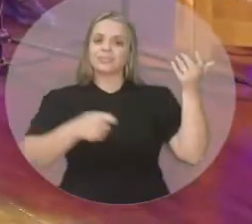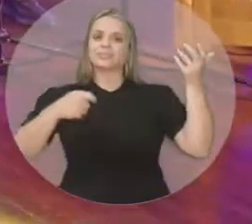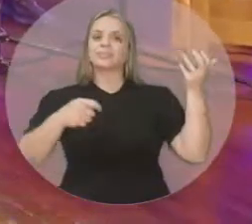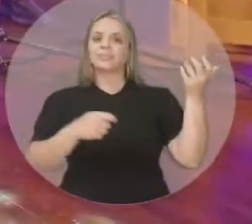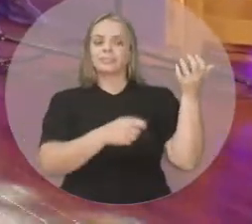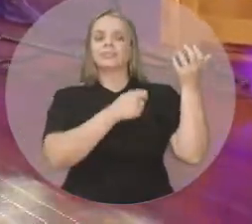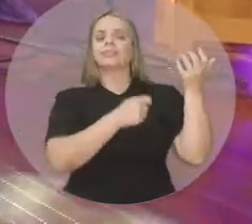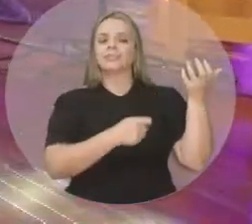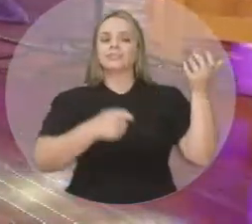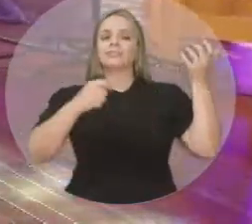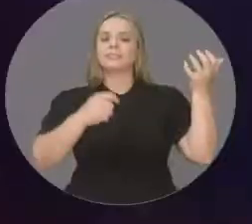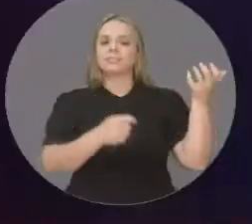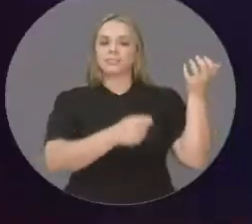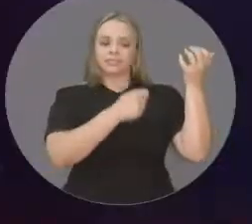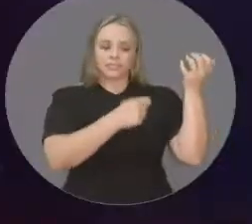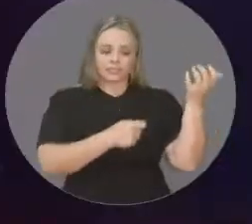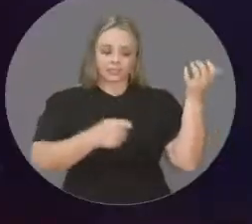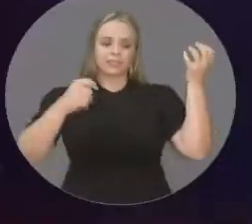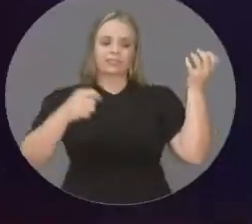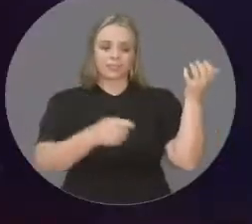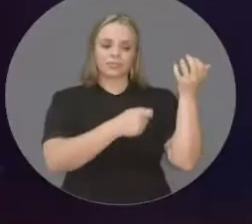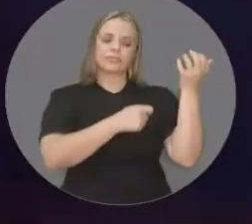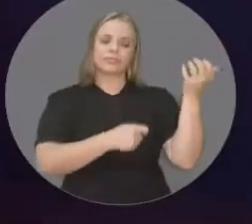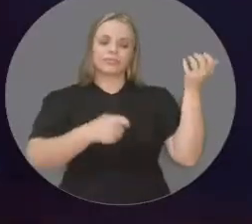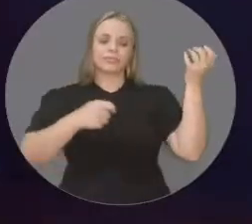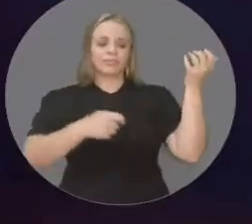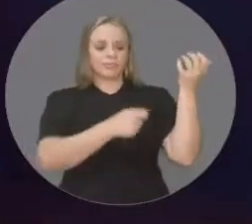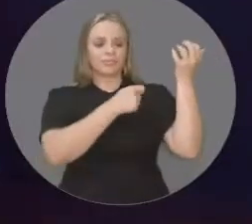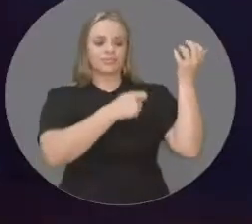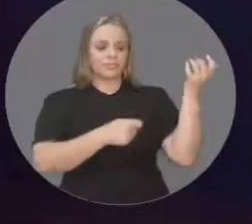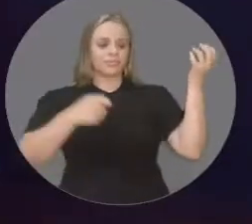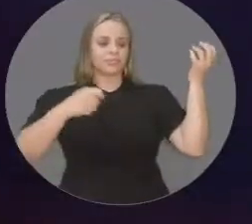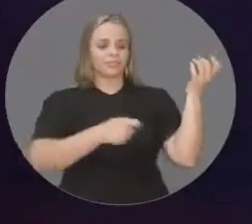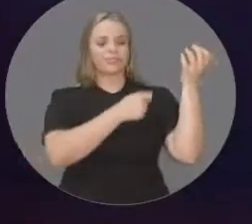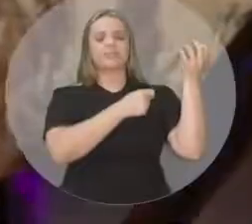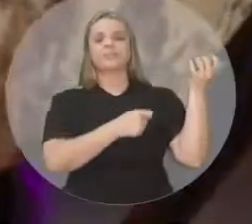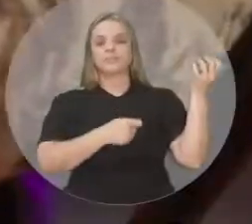Toca viola de coxo, moço,